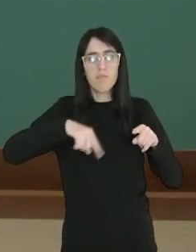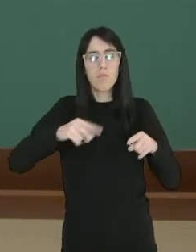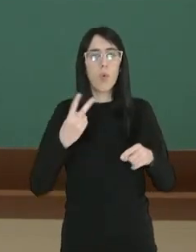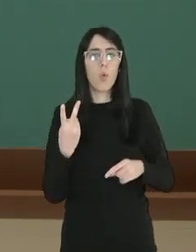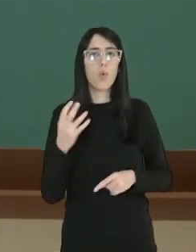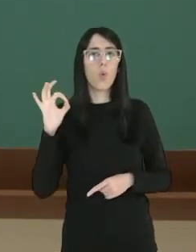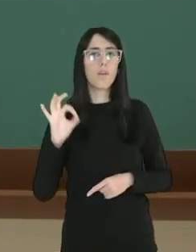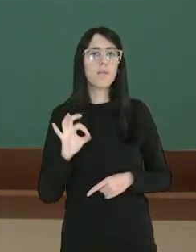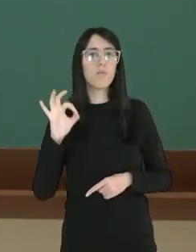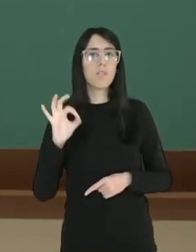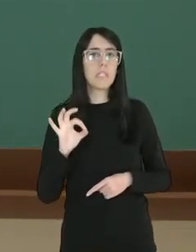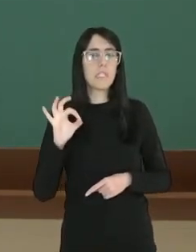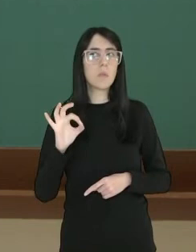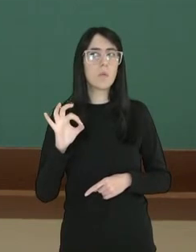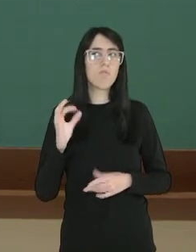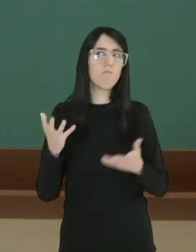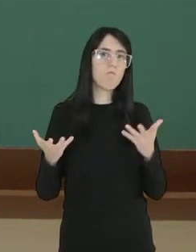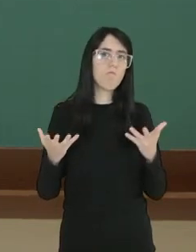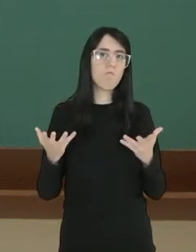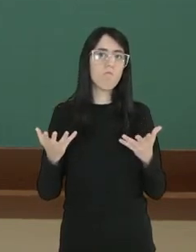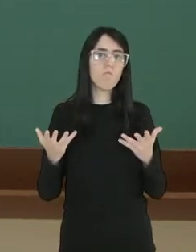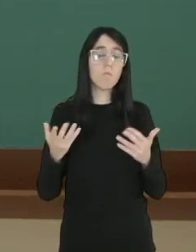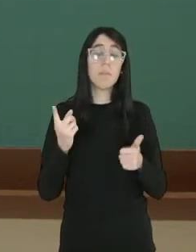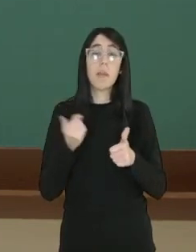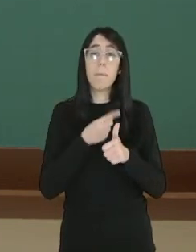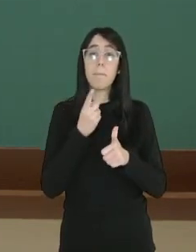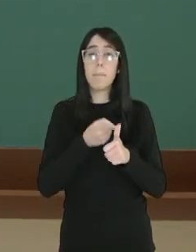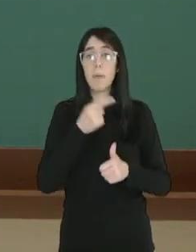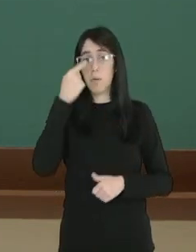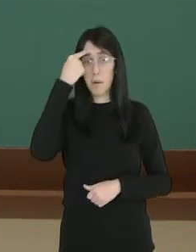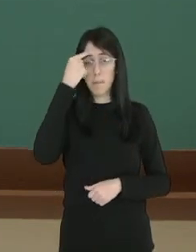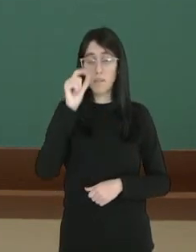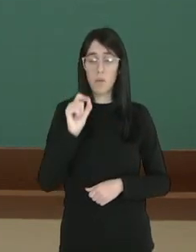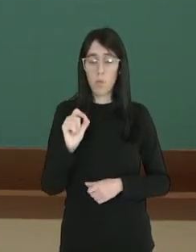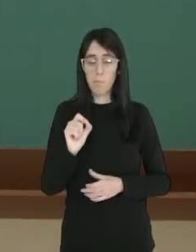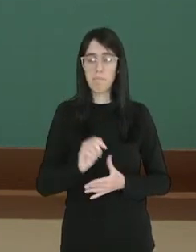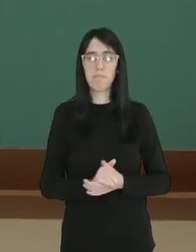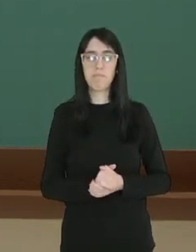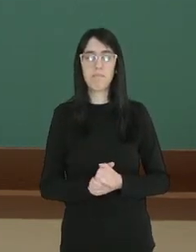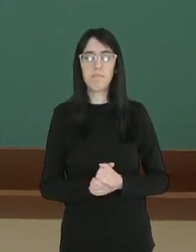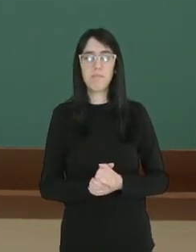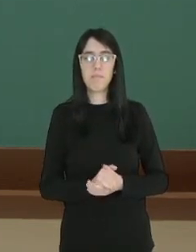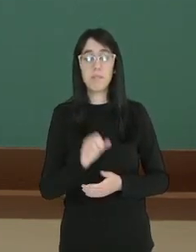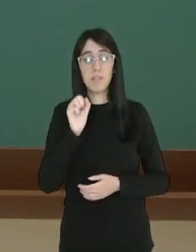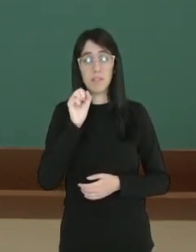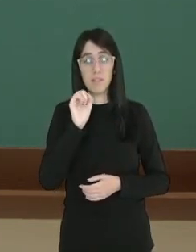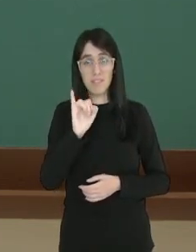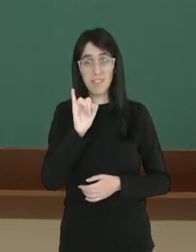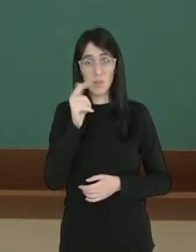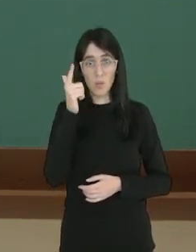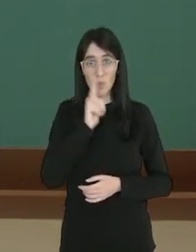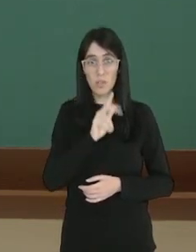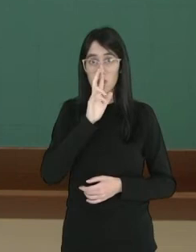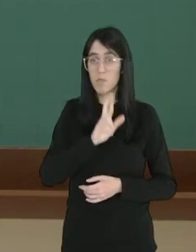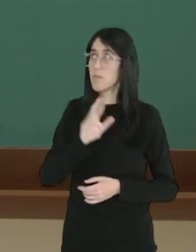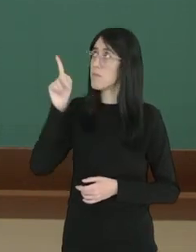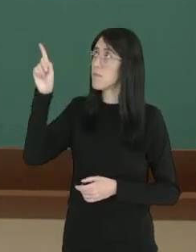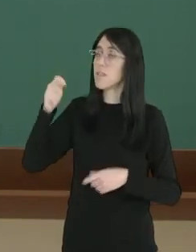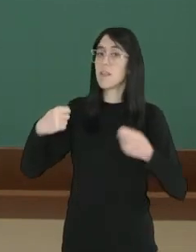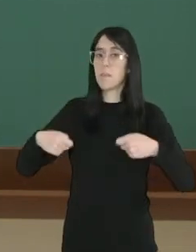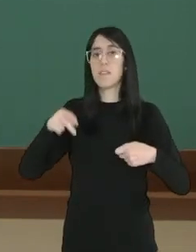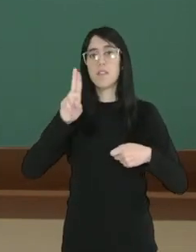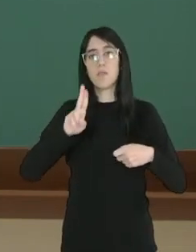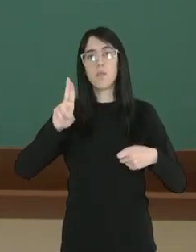seu valor inicial. Então, a primeira coisa que a gente tem que pensar, pessoal, para eu conseguir resolver esse exercício, vou ter que usar essa